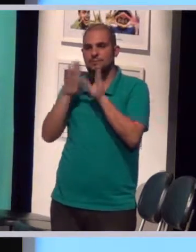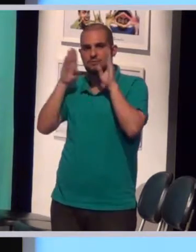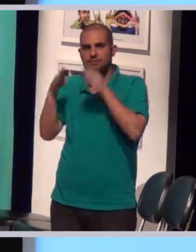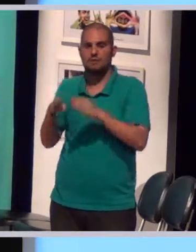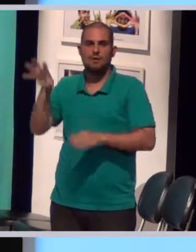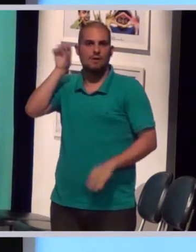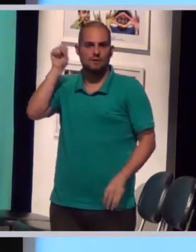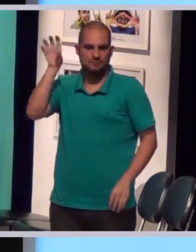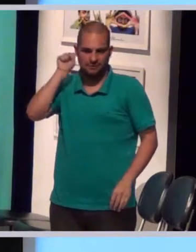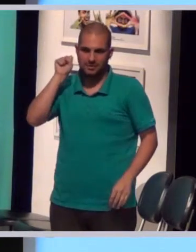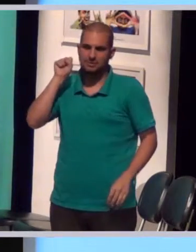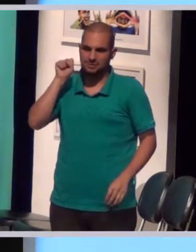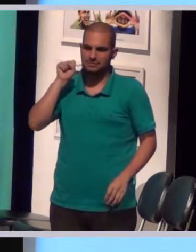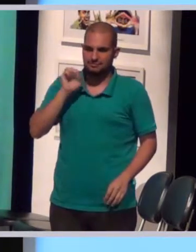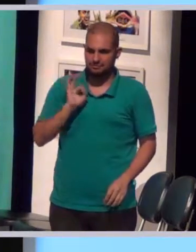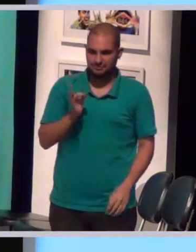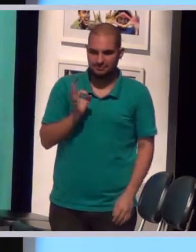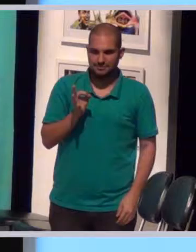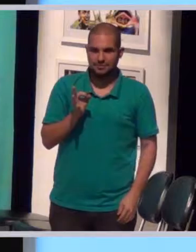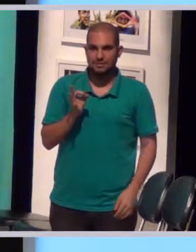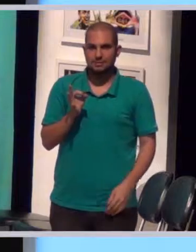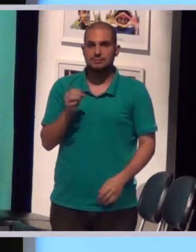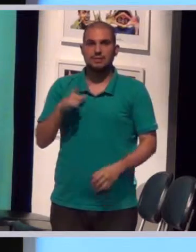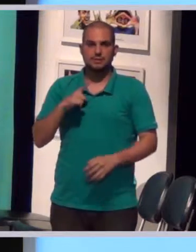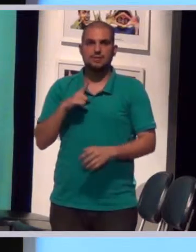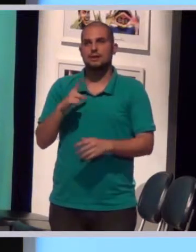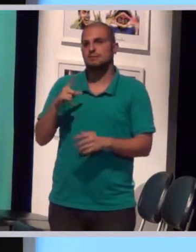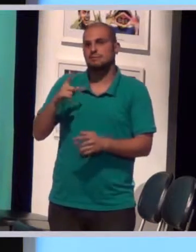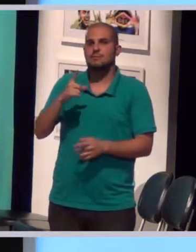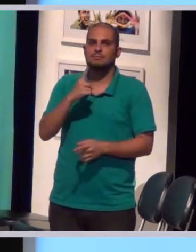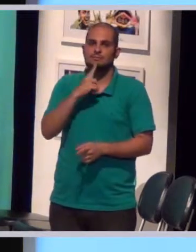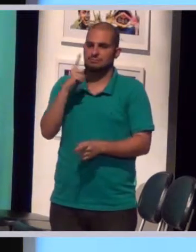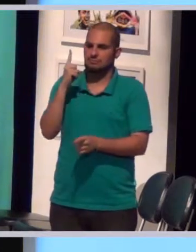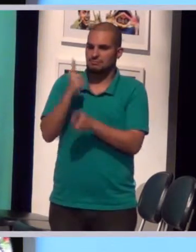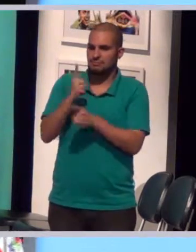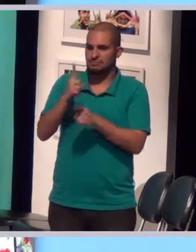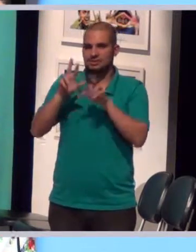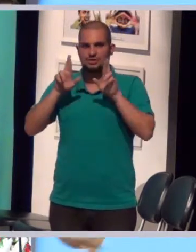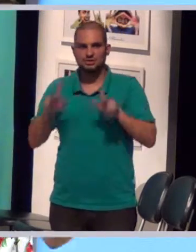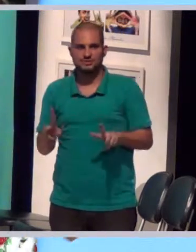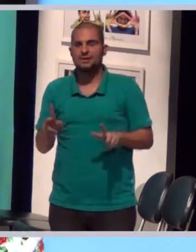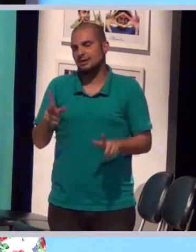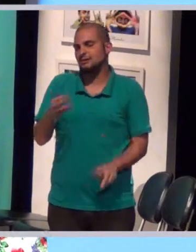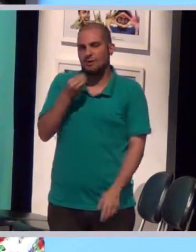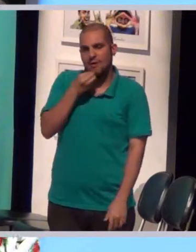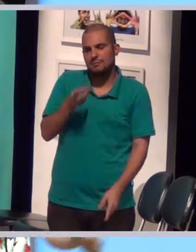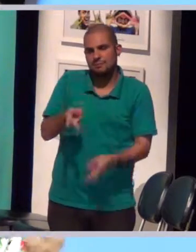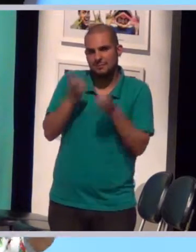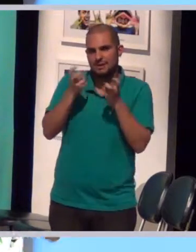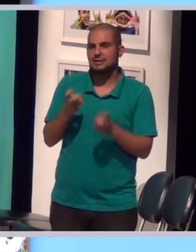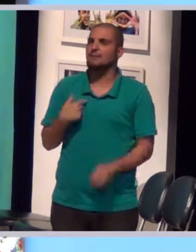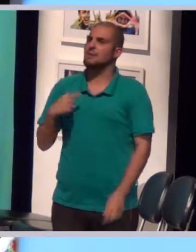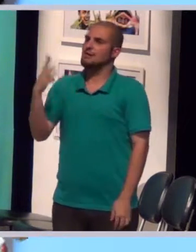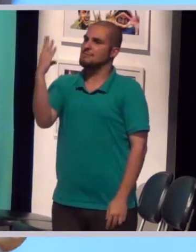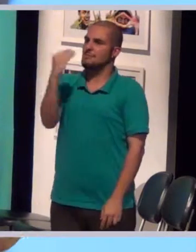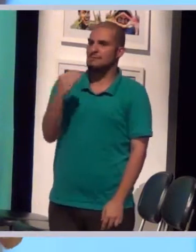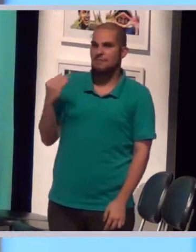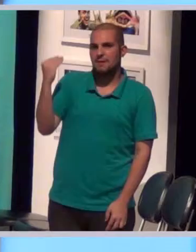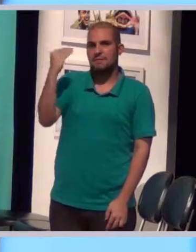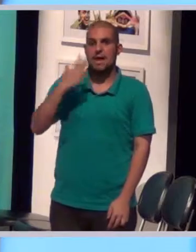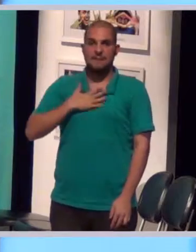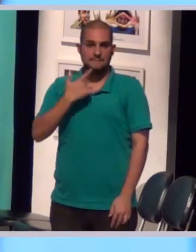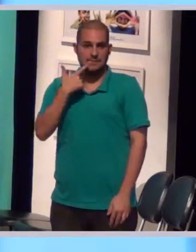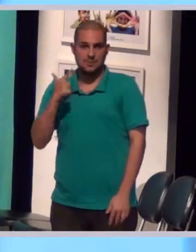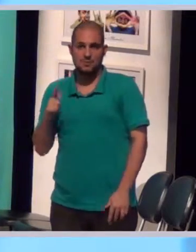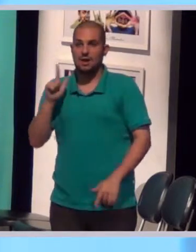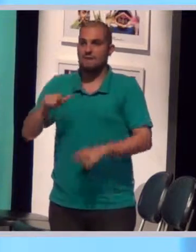modelo criado pensando em ouvintes, onde essa distinção fica muito bem marcada. O que eu falo, a minha linguagem é